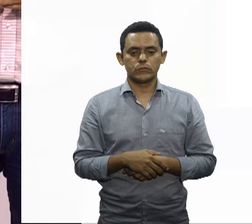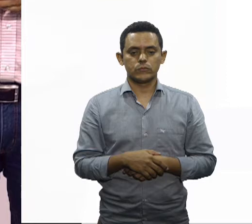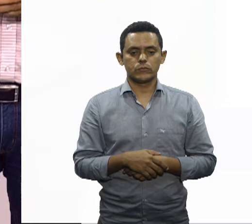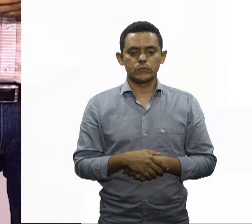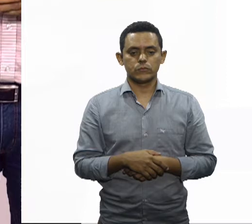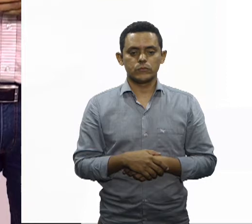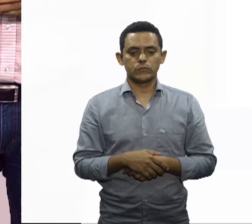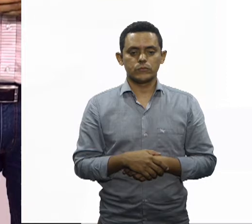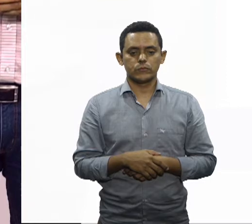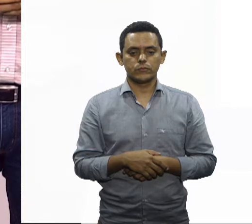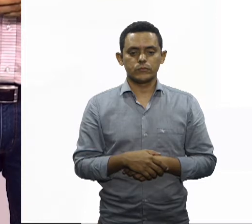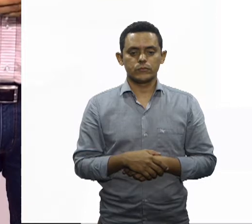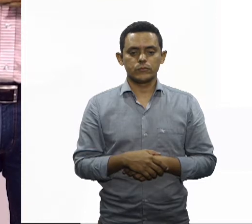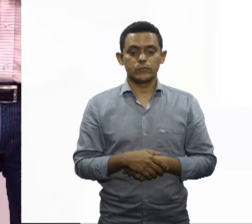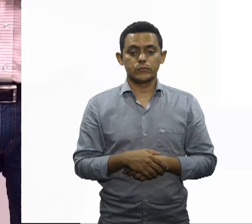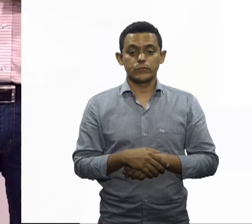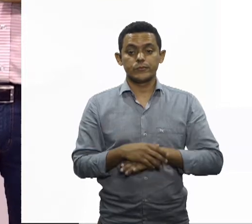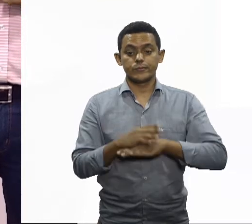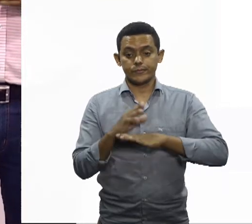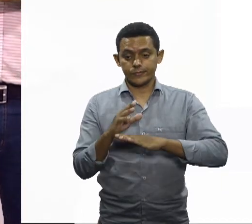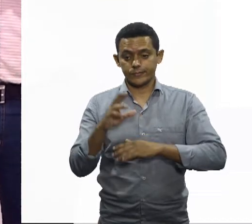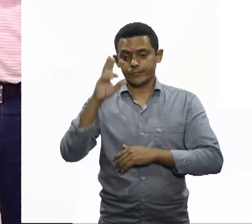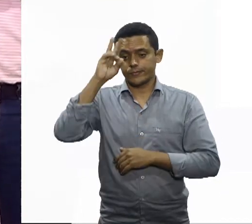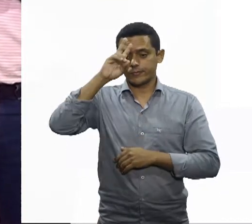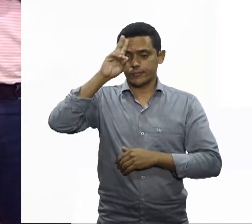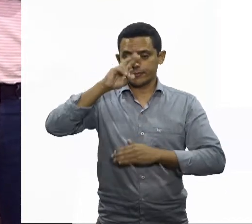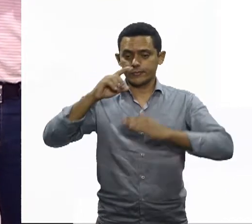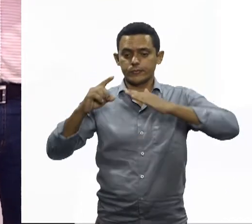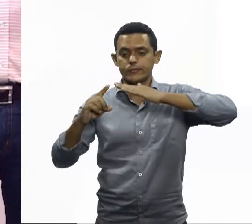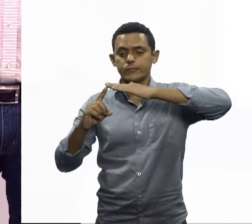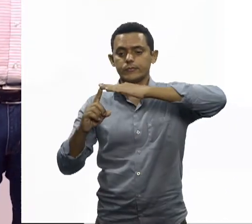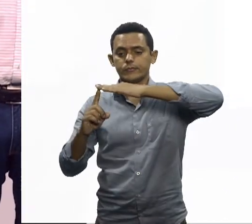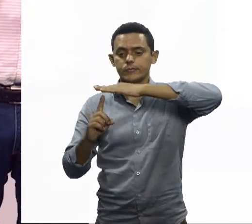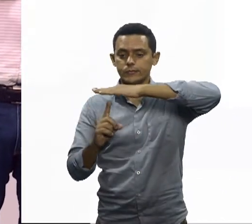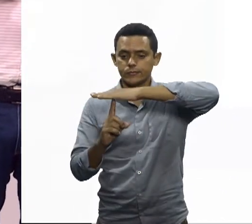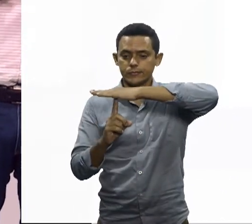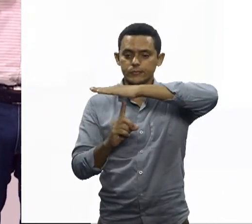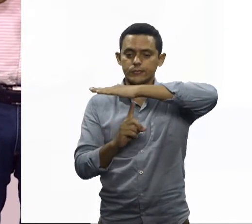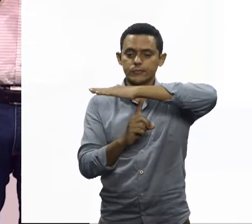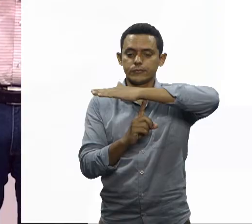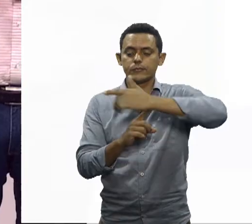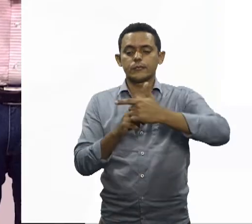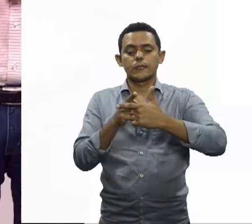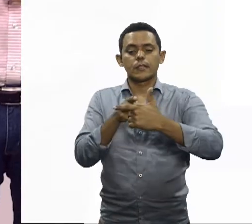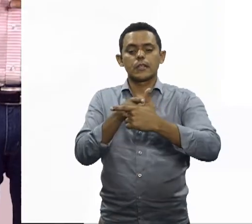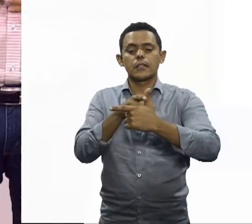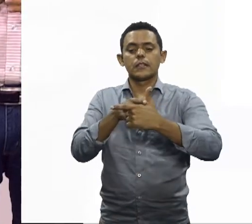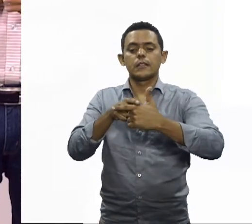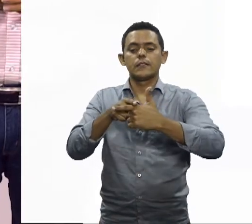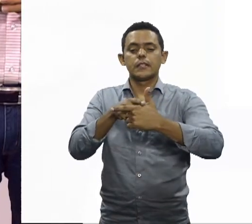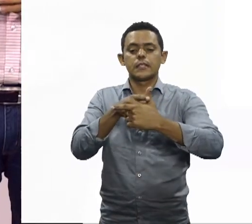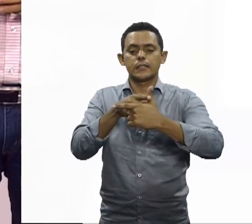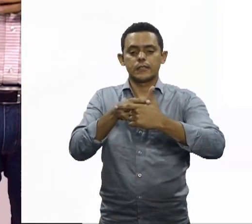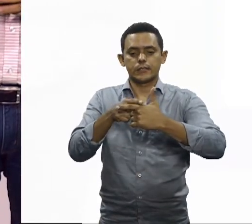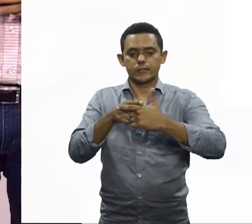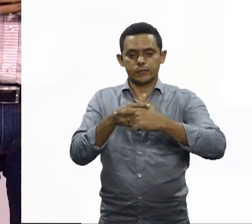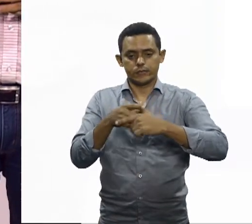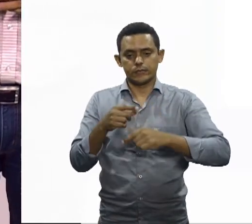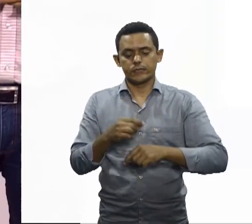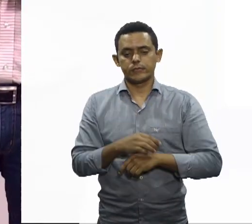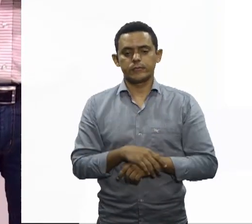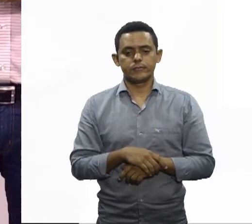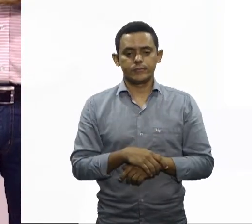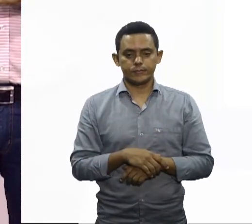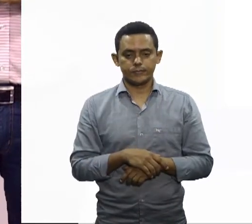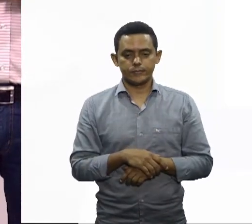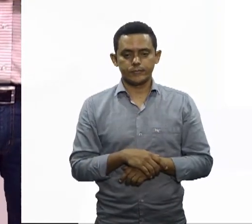também multiplicar por 10. Agora, se eu venho da direita para a esquerda, você deve o quê? Dividir.